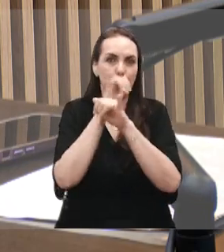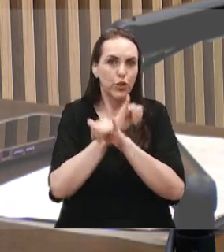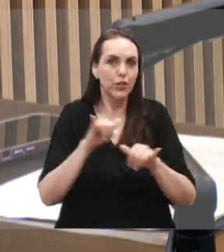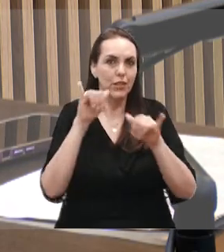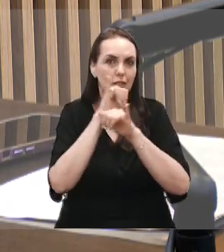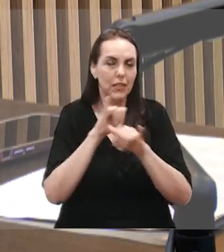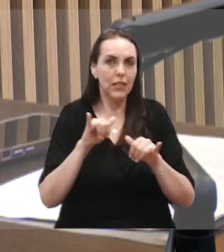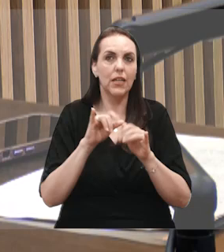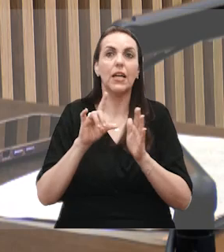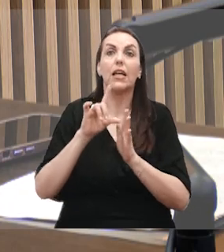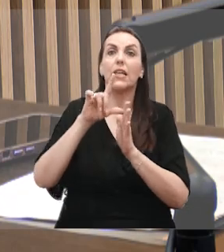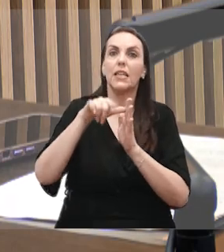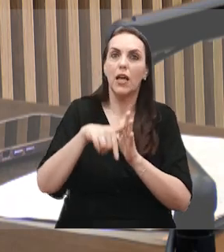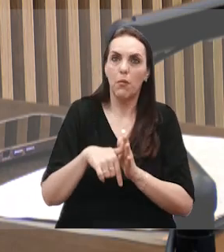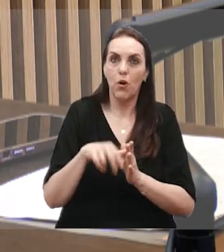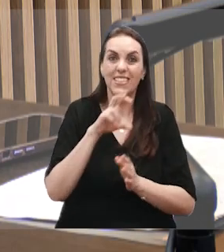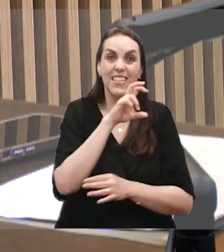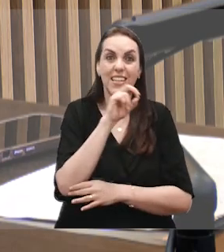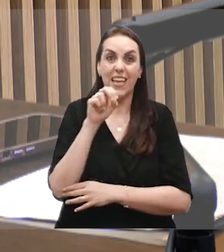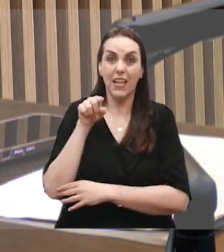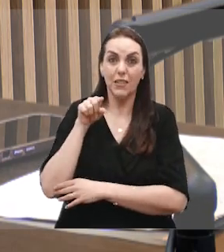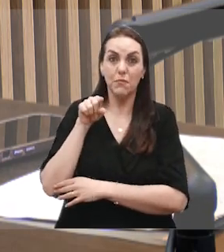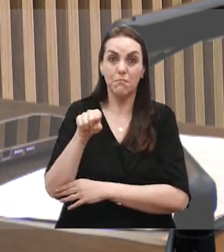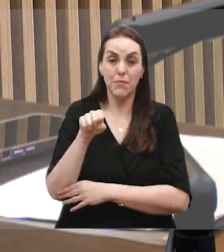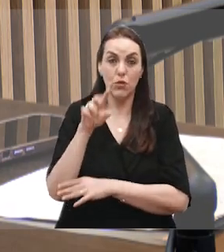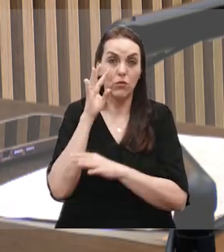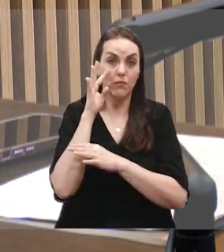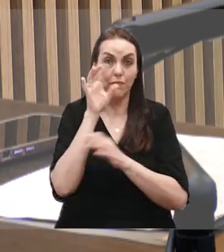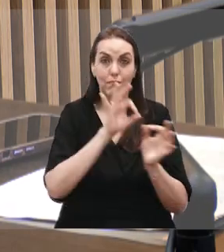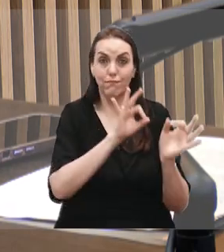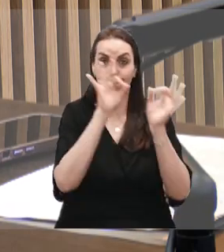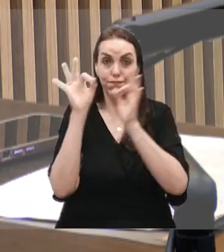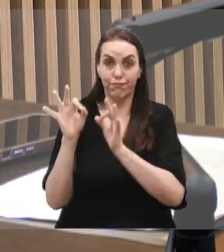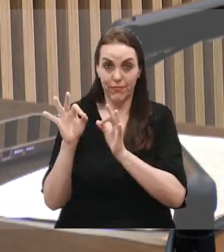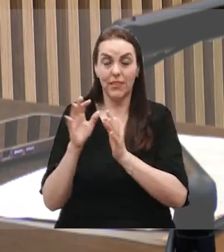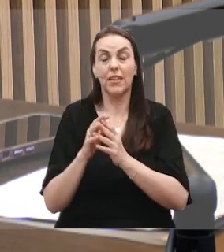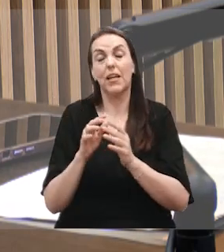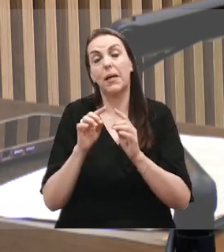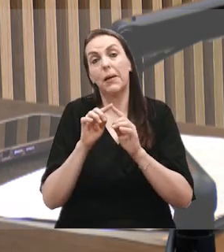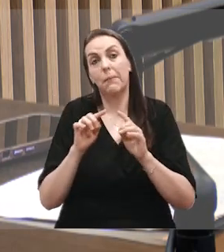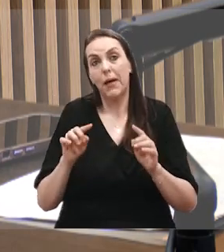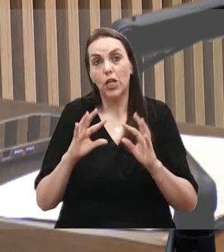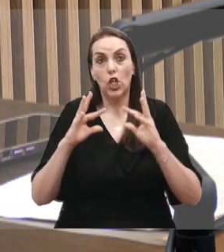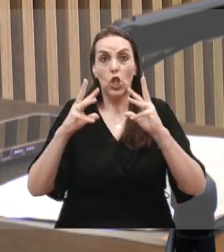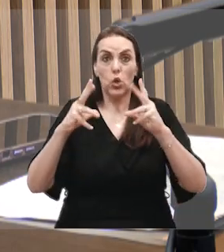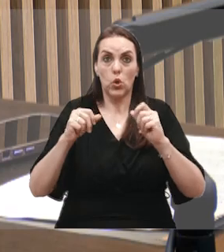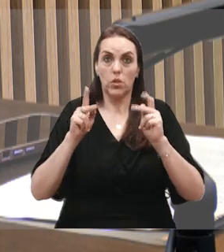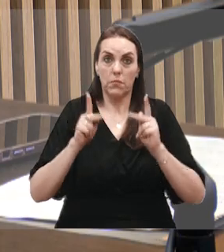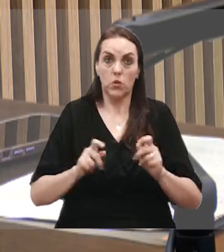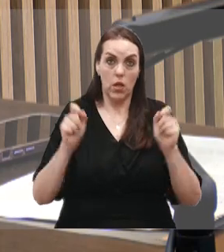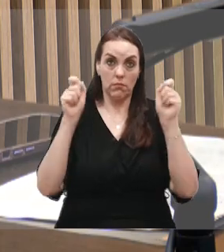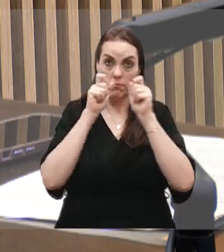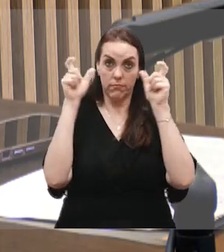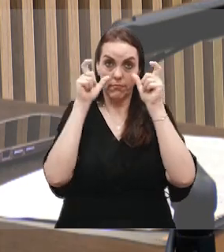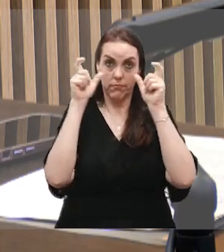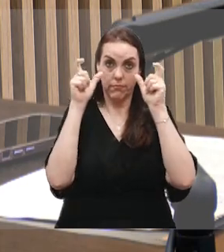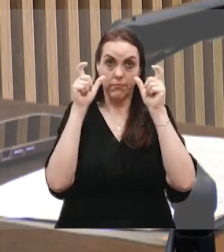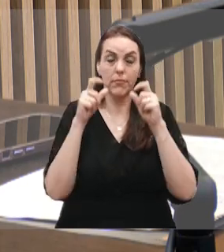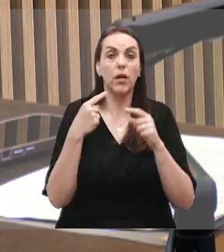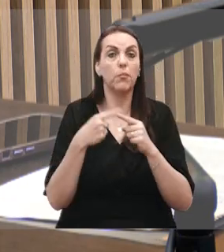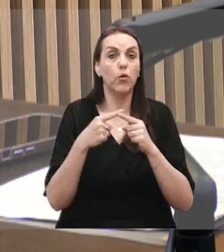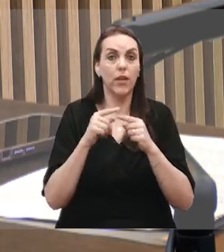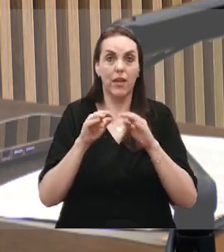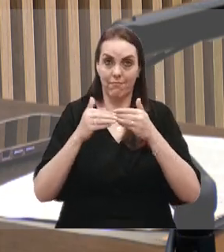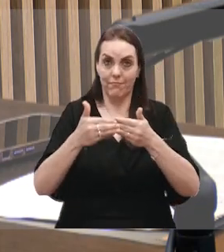né, posteriormente a 500 mil visualizações, enfim, eles já ficaram todo mundo em alerta, porque a parte da